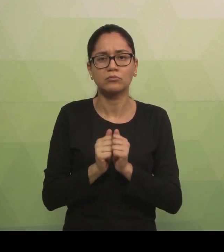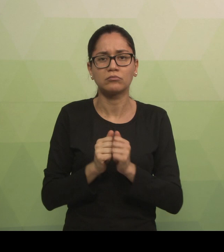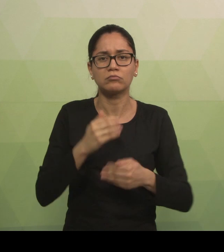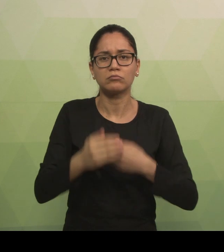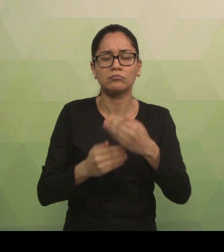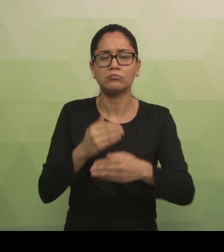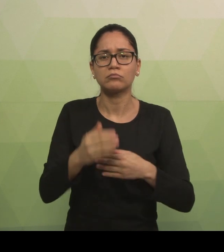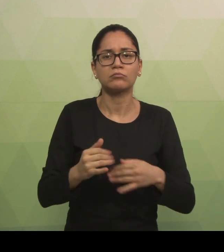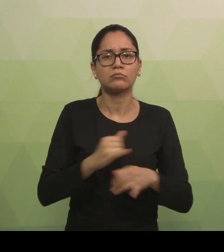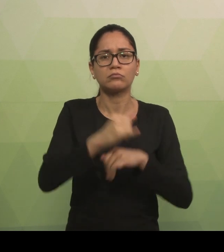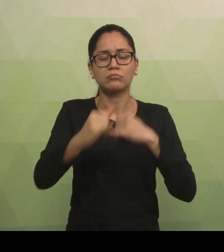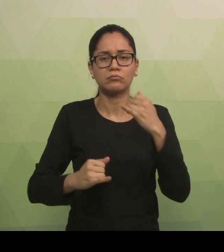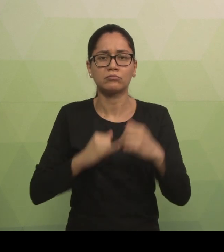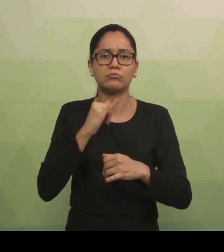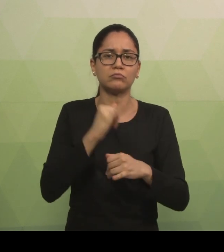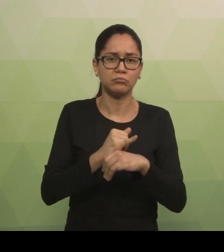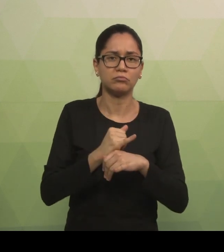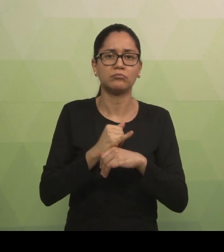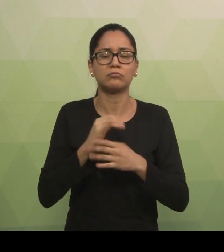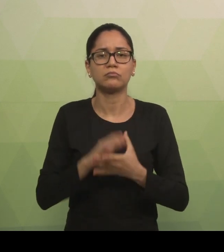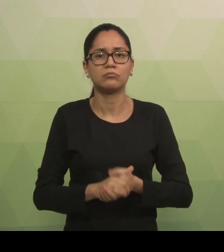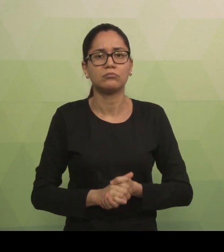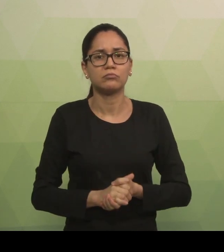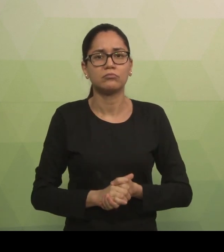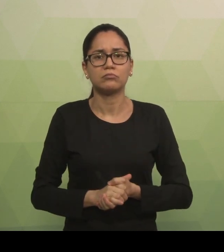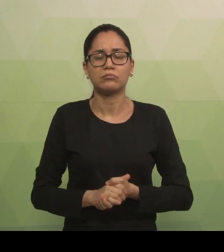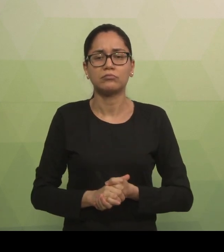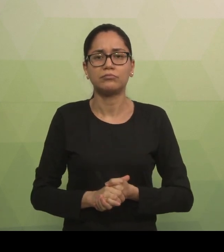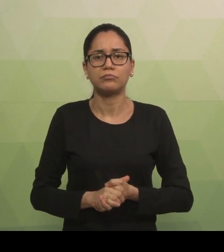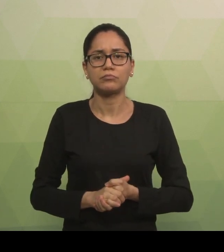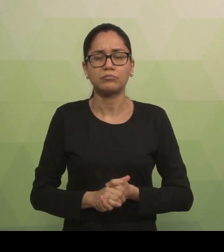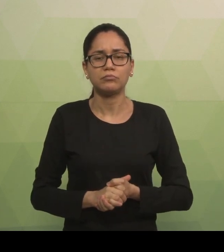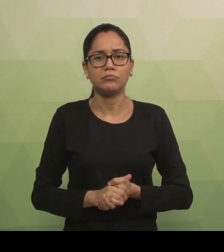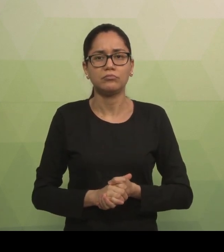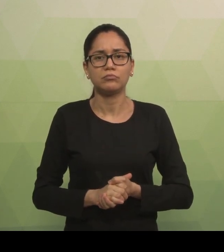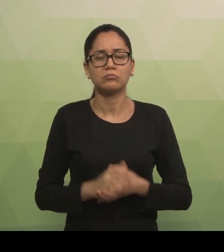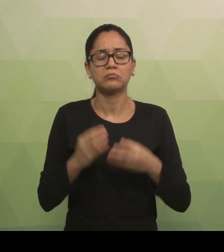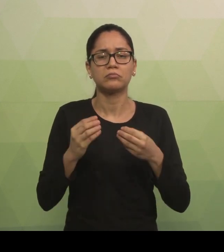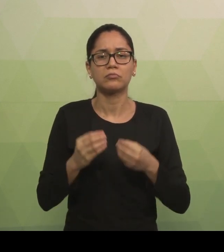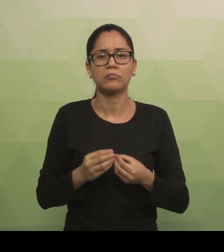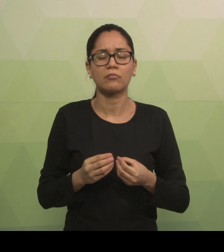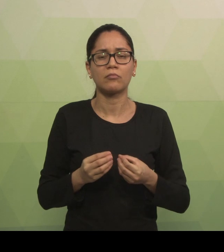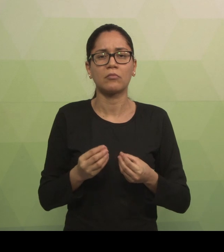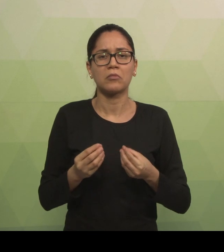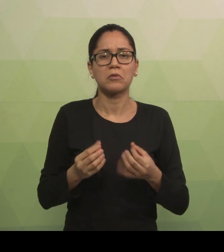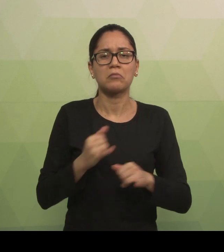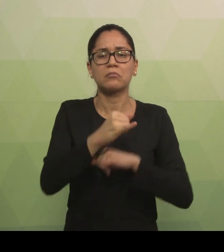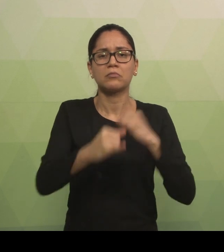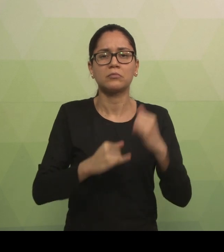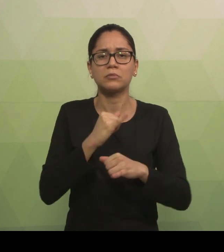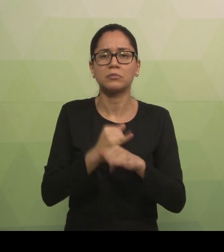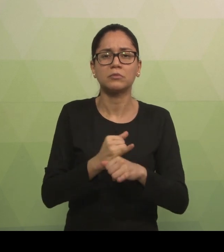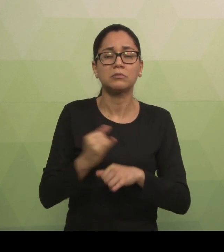também o processo e seus aspectos importantes nas etapas de concepção e implementação de